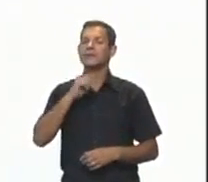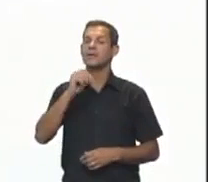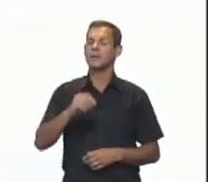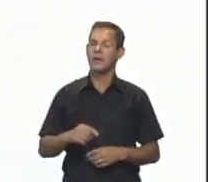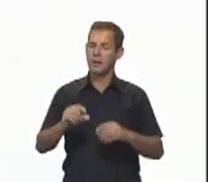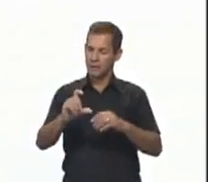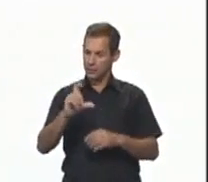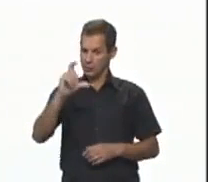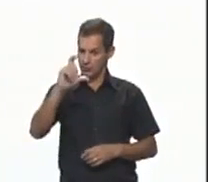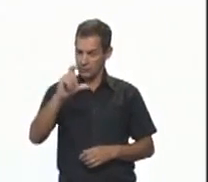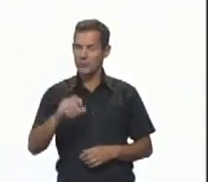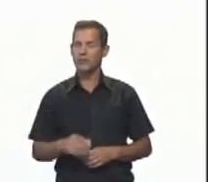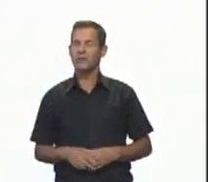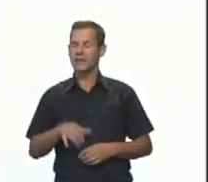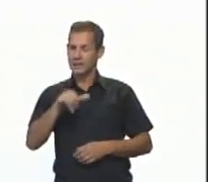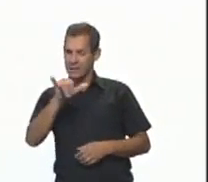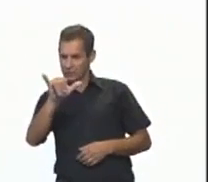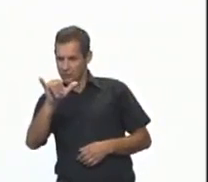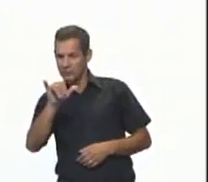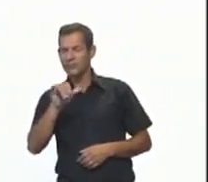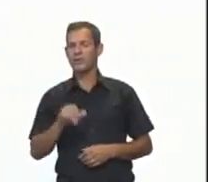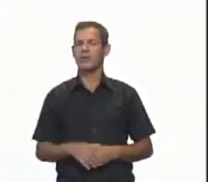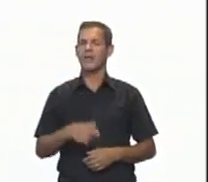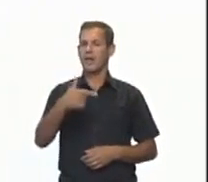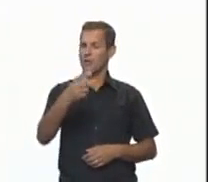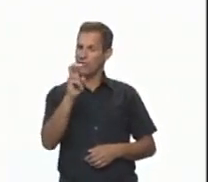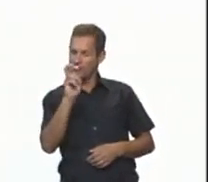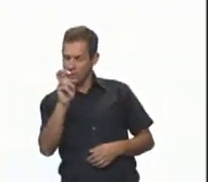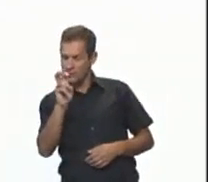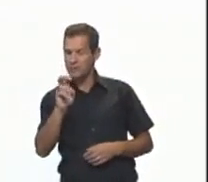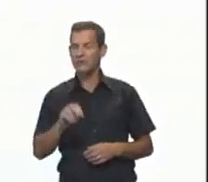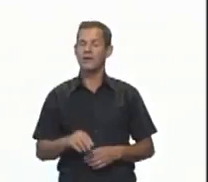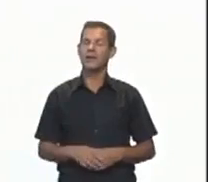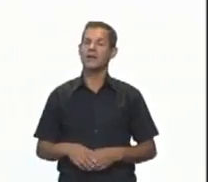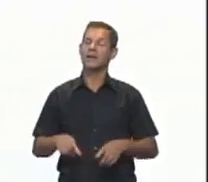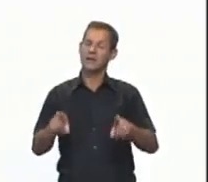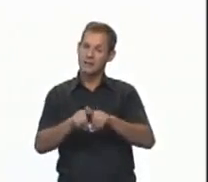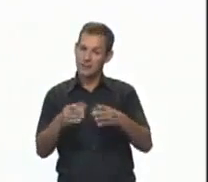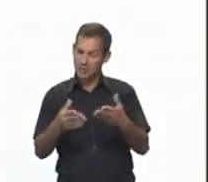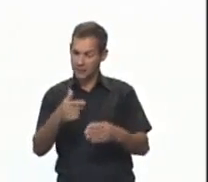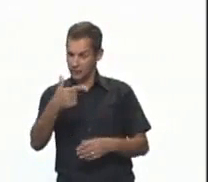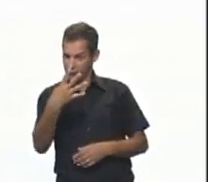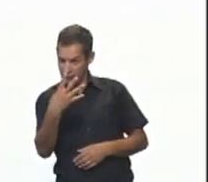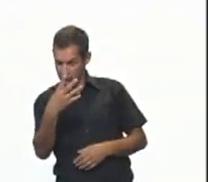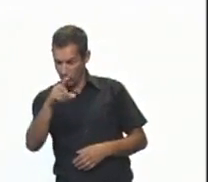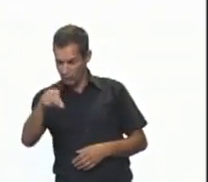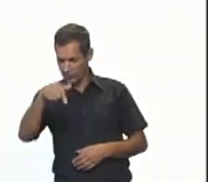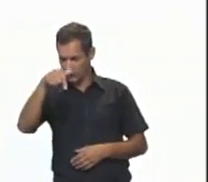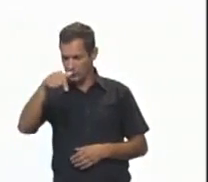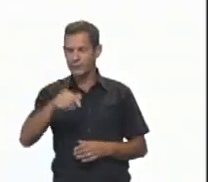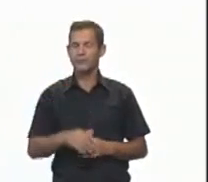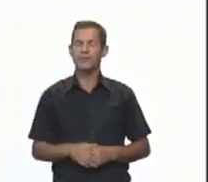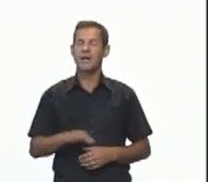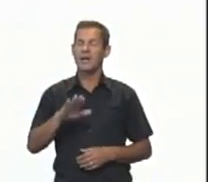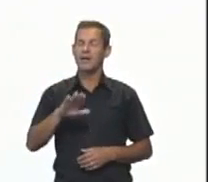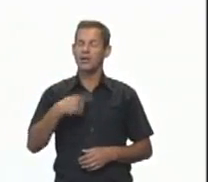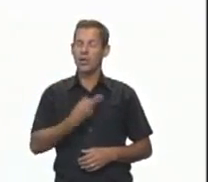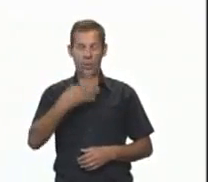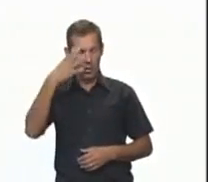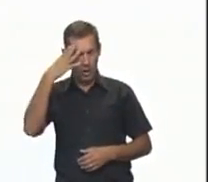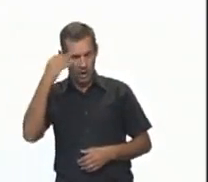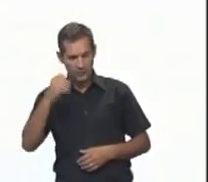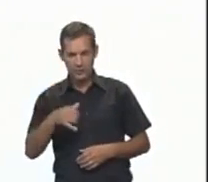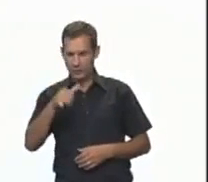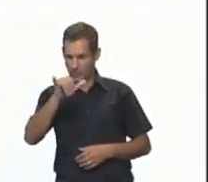que o maior valor aqui do y nesse caso vai ser 25. E aqui vai ser 24,7. Então, a gente sabe